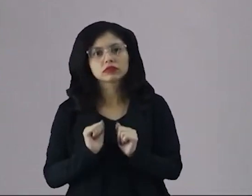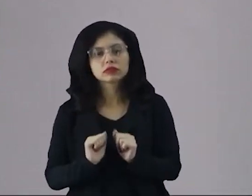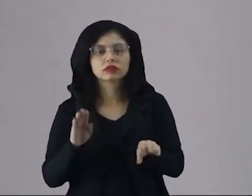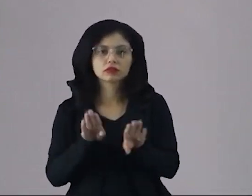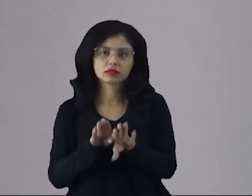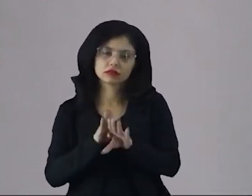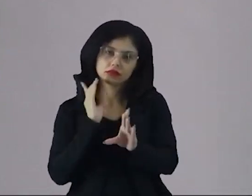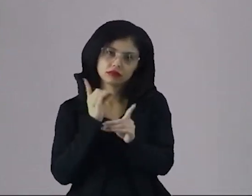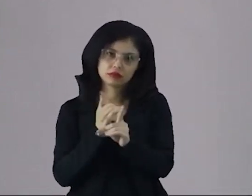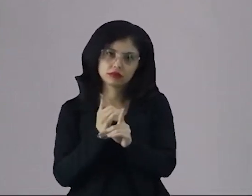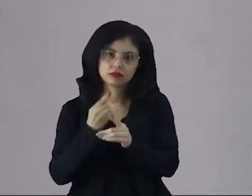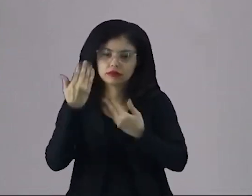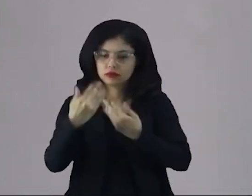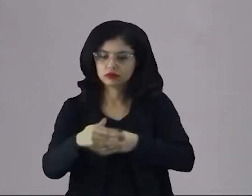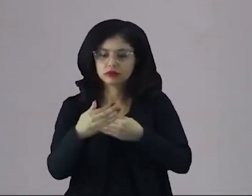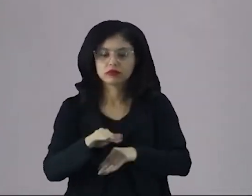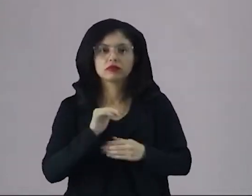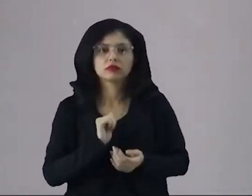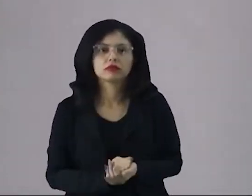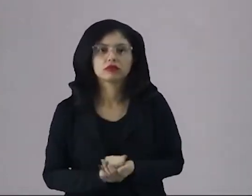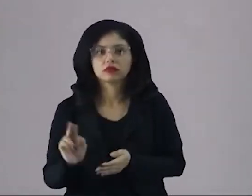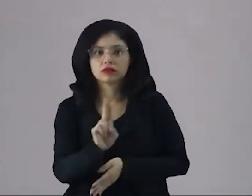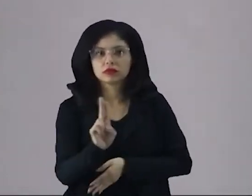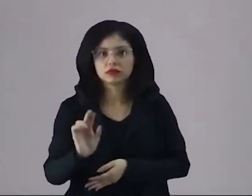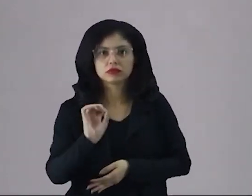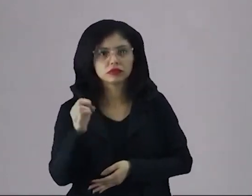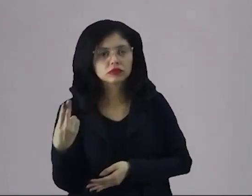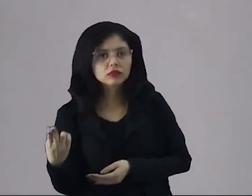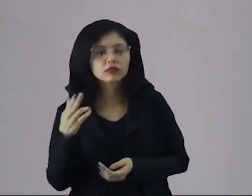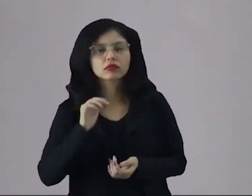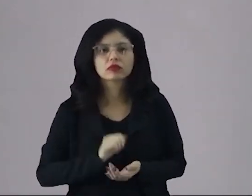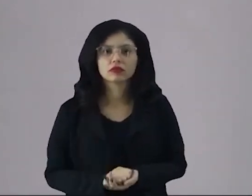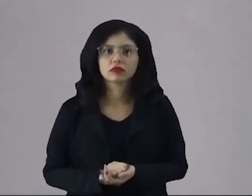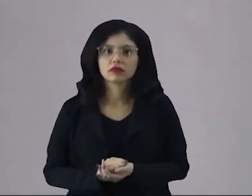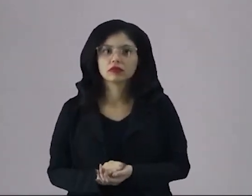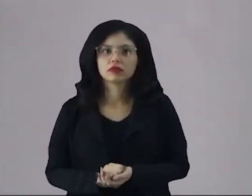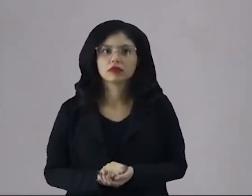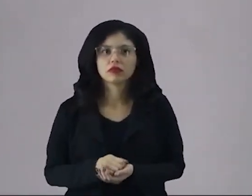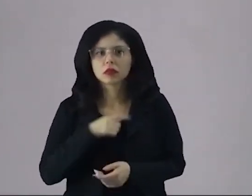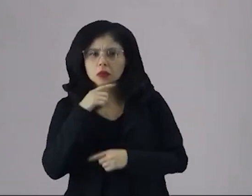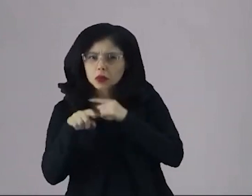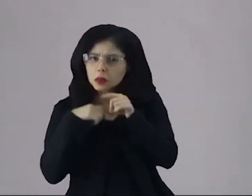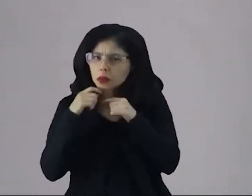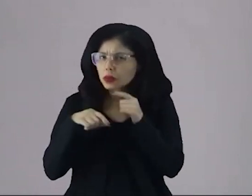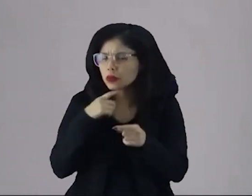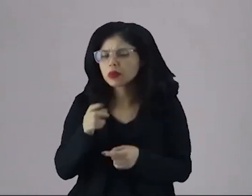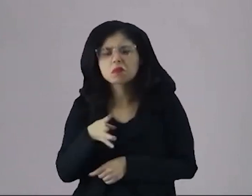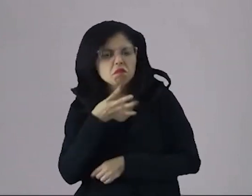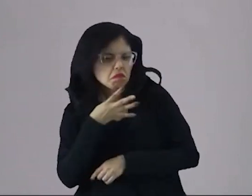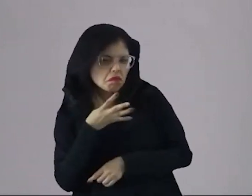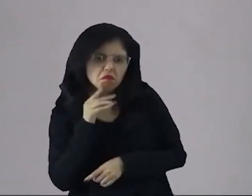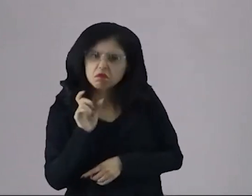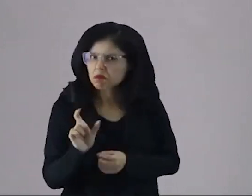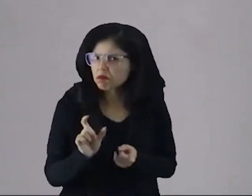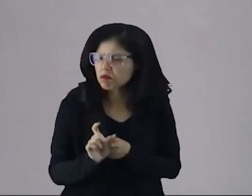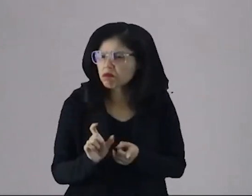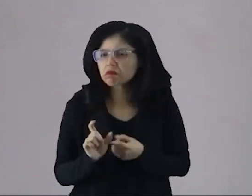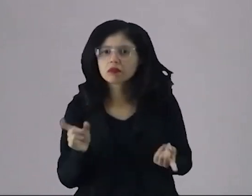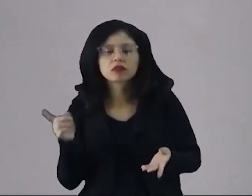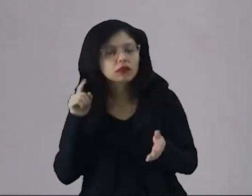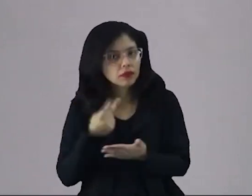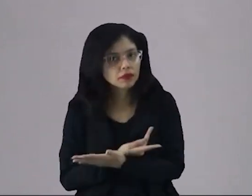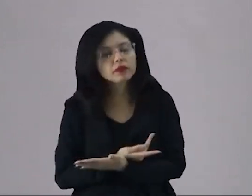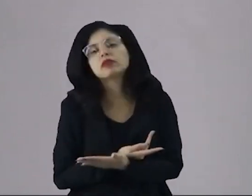você encontre na prova com esses nomes e você fique meio duvidoso. Eu não conheço essa palavra, eu acho que essa questão